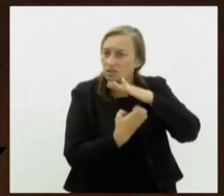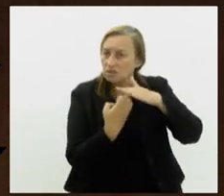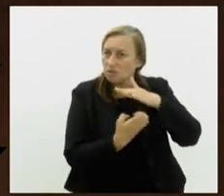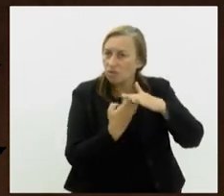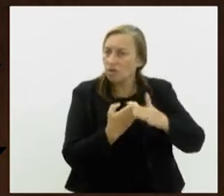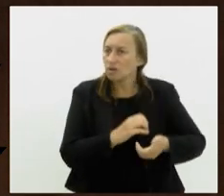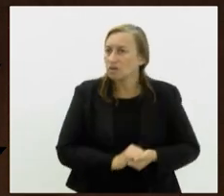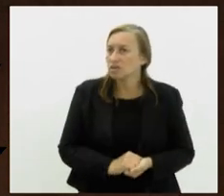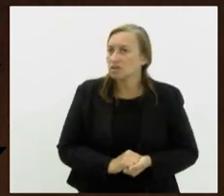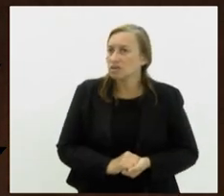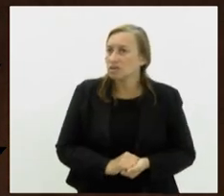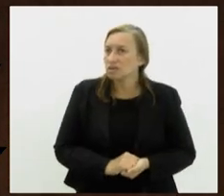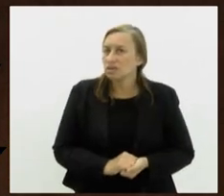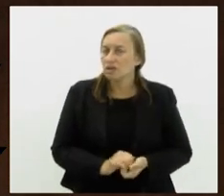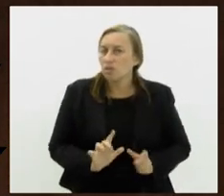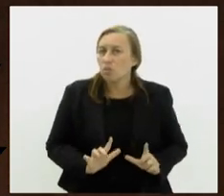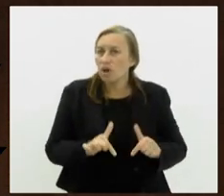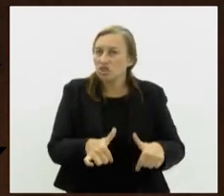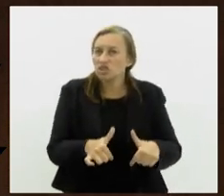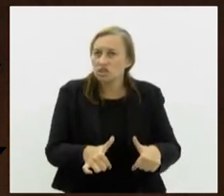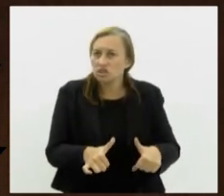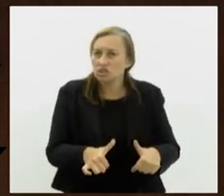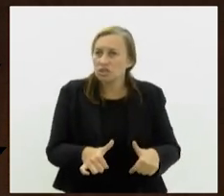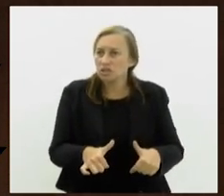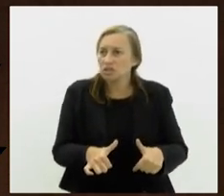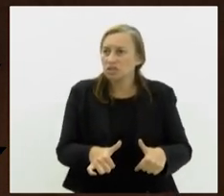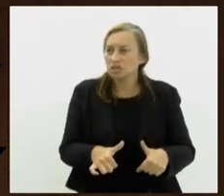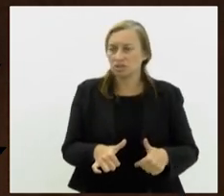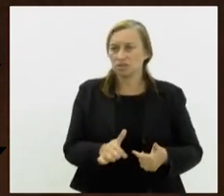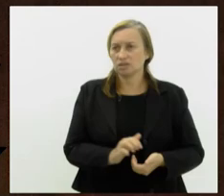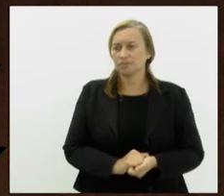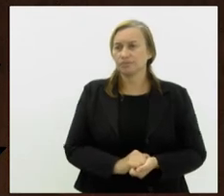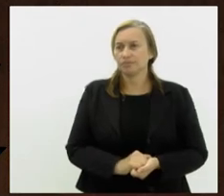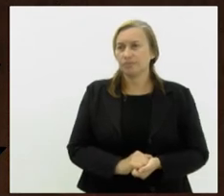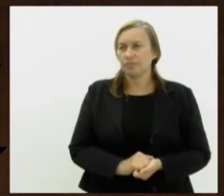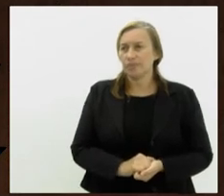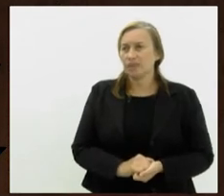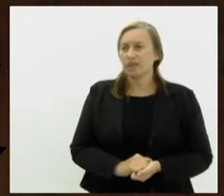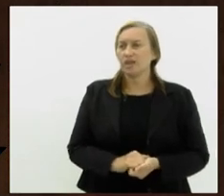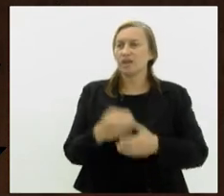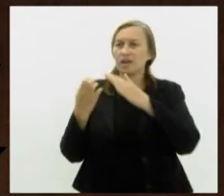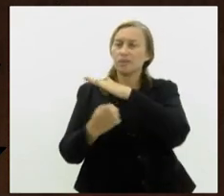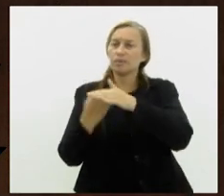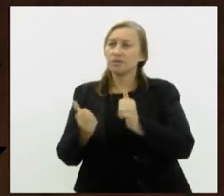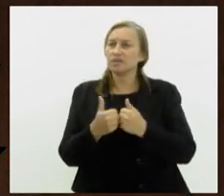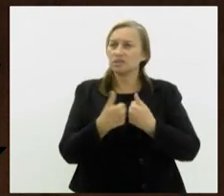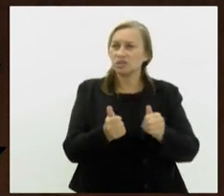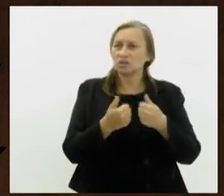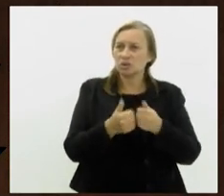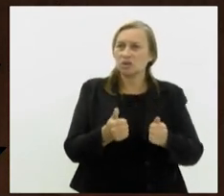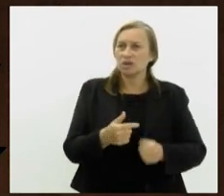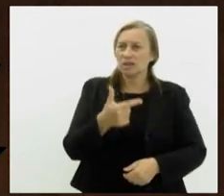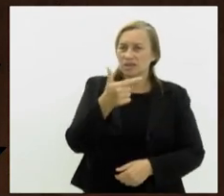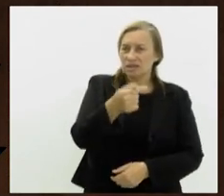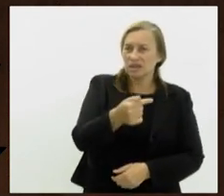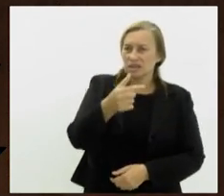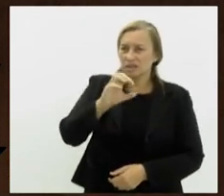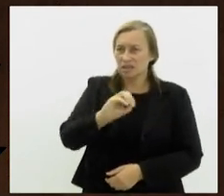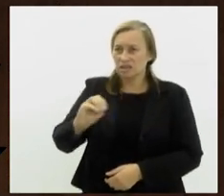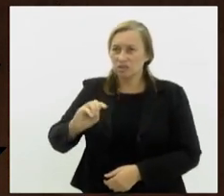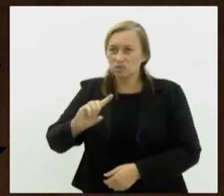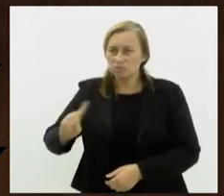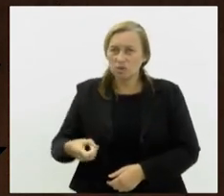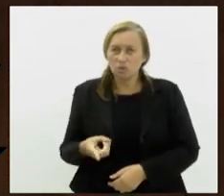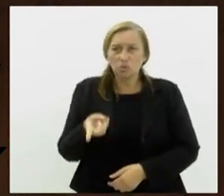clandestinos, fizeram uma ação com intervenção em empresas de ônibus que transportam 700 mil passageiros